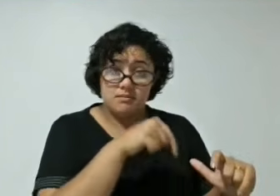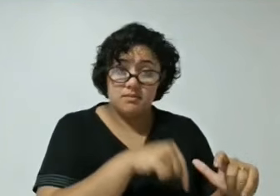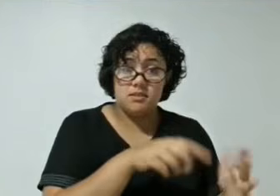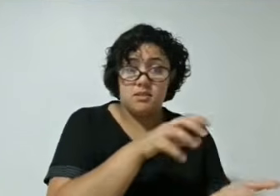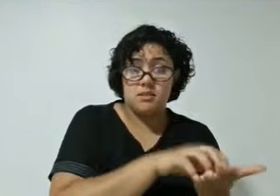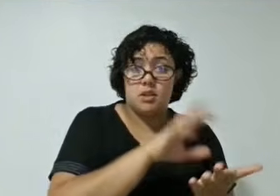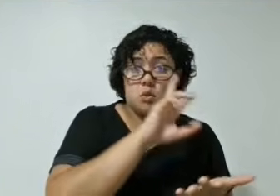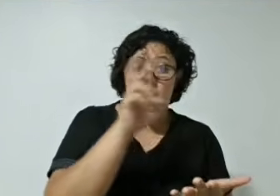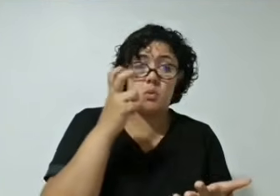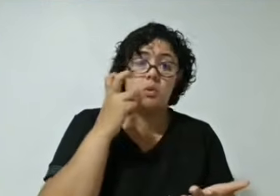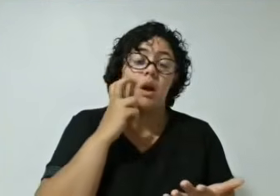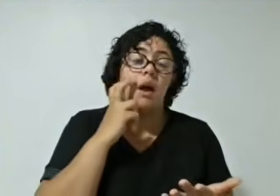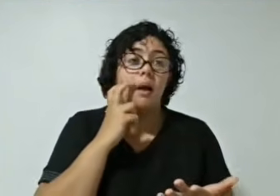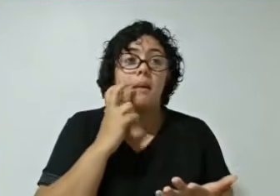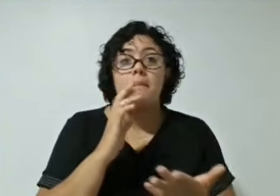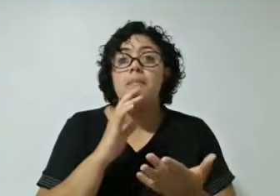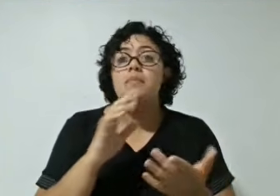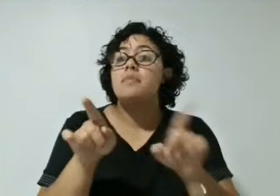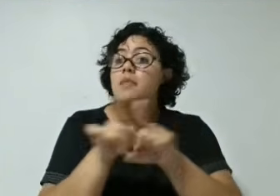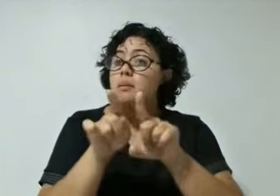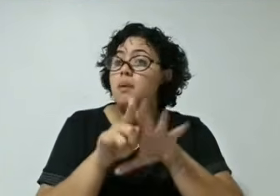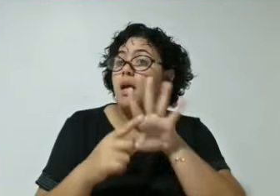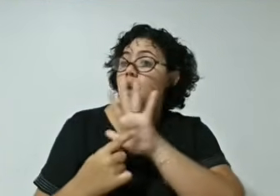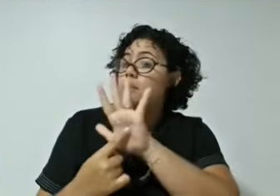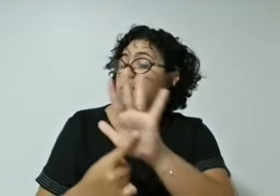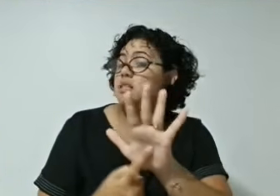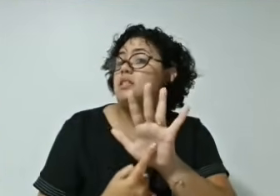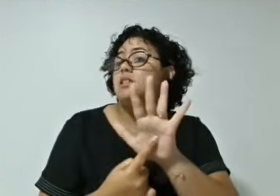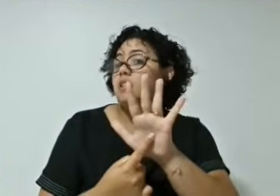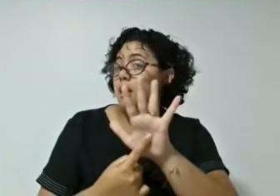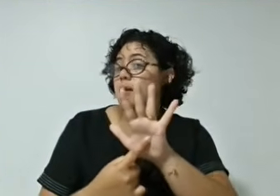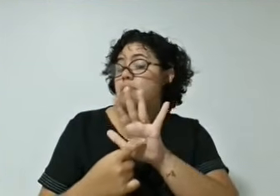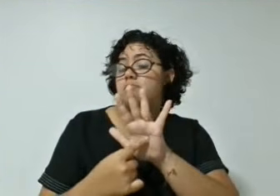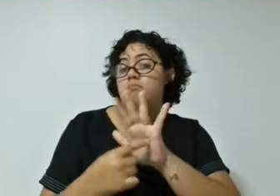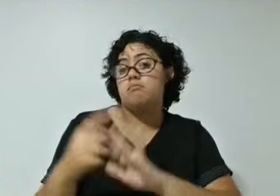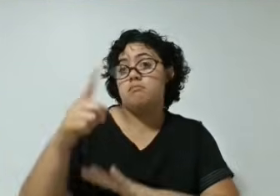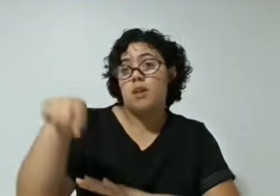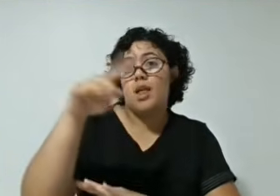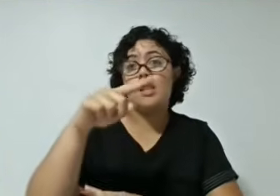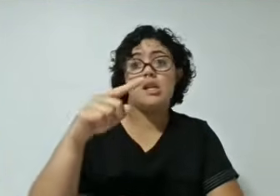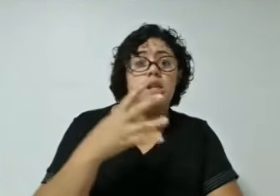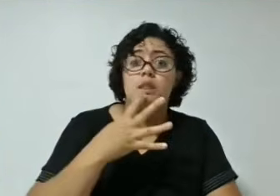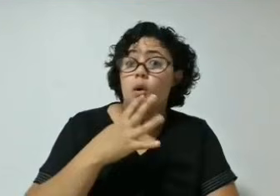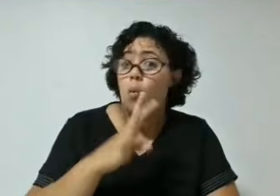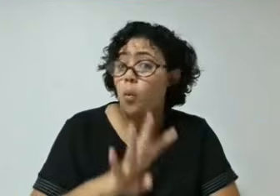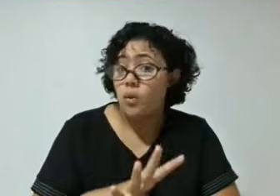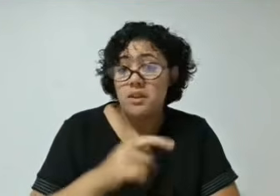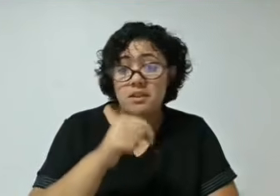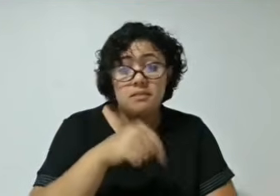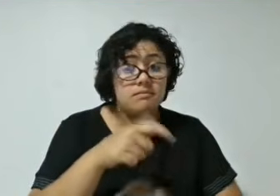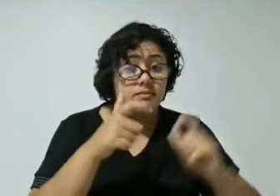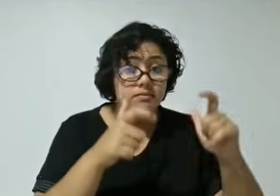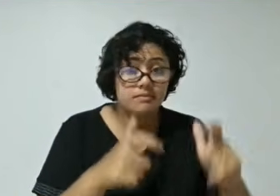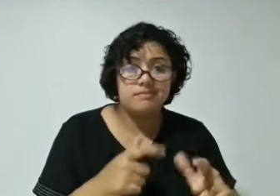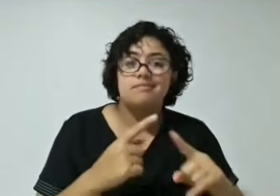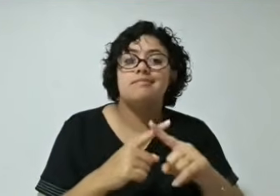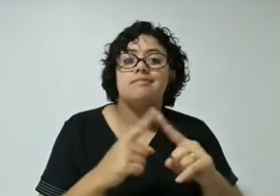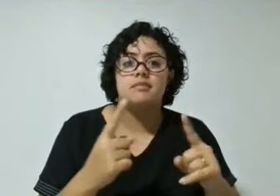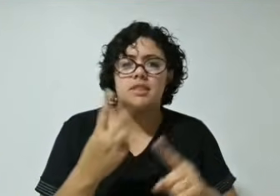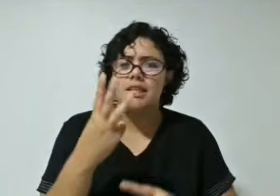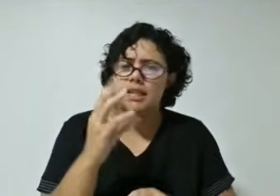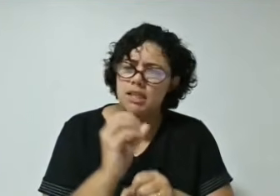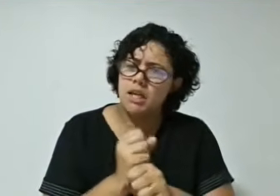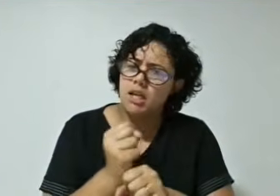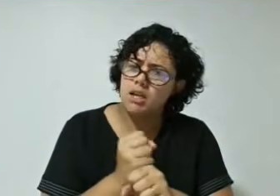que pareça estranho, um centro cultural com 30 anos, tem pessoas do entorno que ainda não conhecem, mas existe. Então, a gente